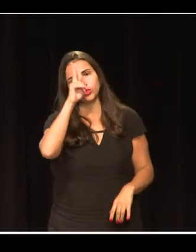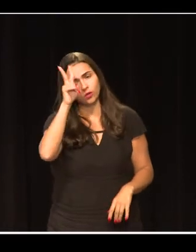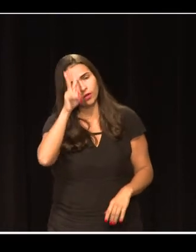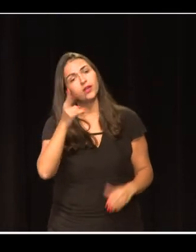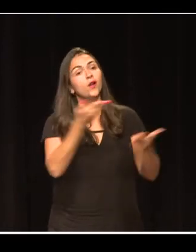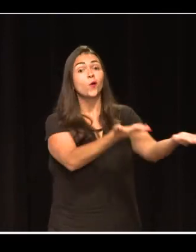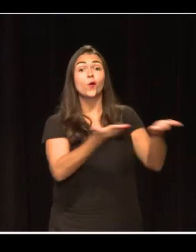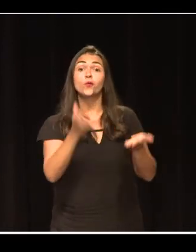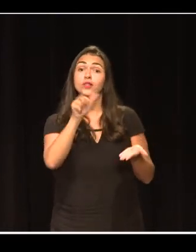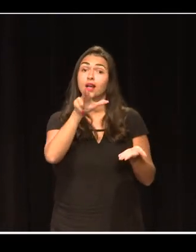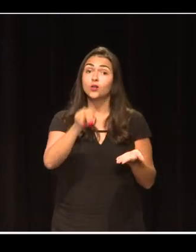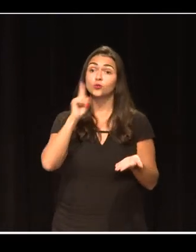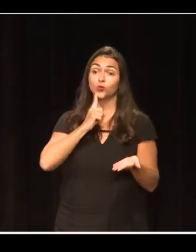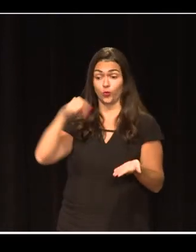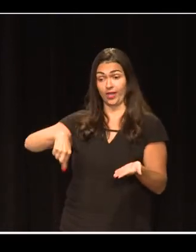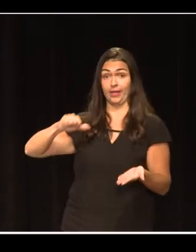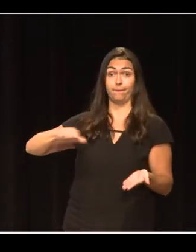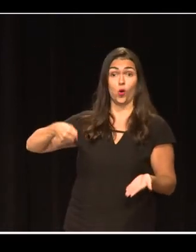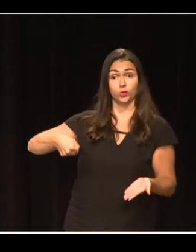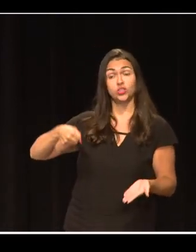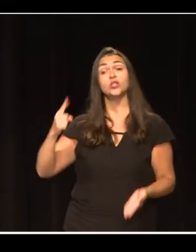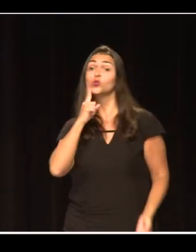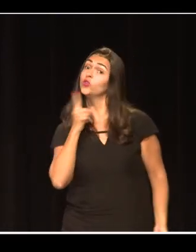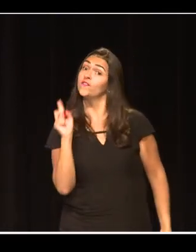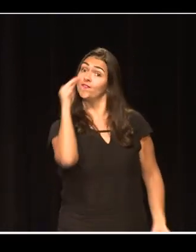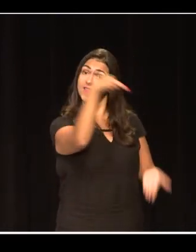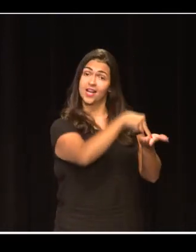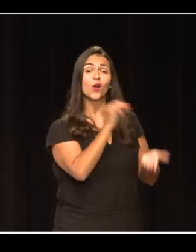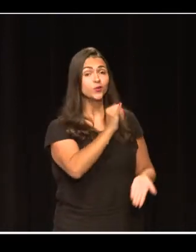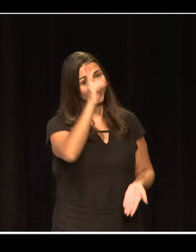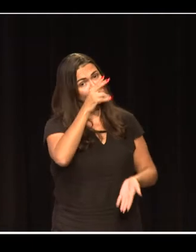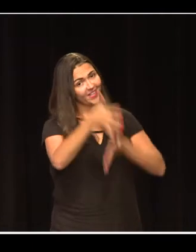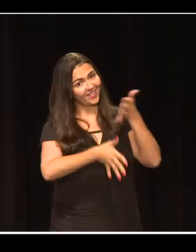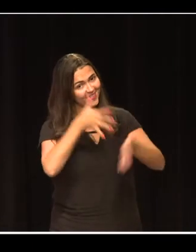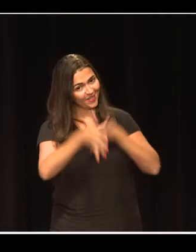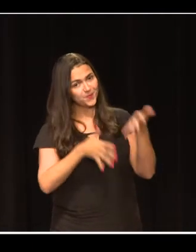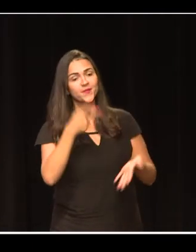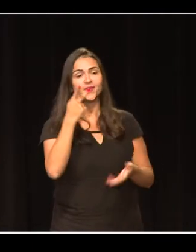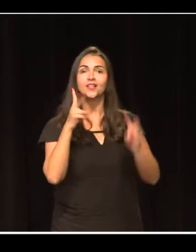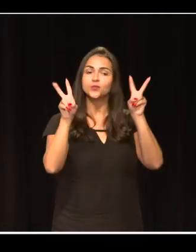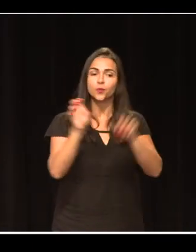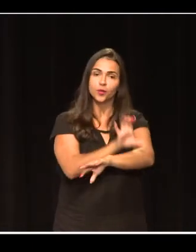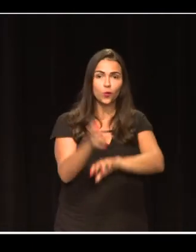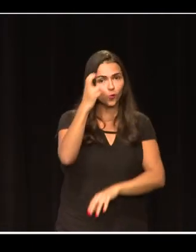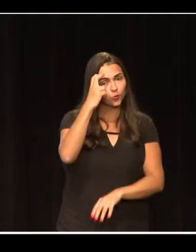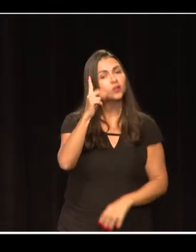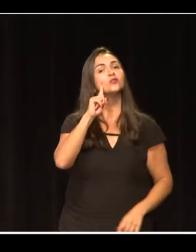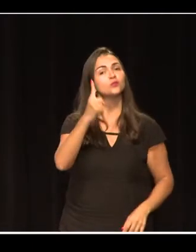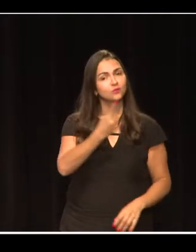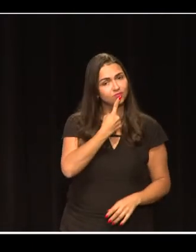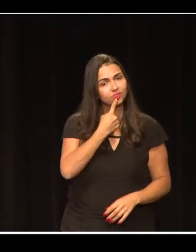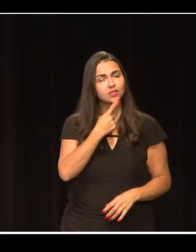estudantes bolsistas aqui surdos para irem lá fazer contação de história em Libras, trabalhar com a questão da cultura